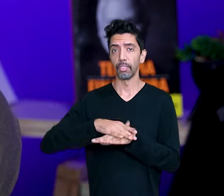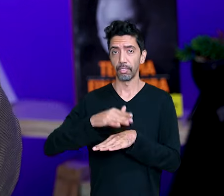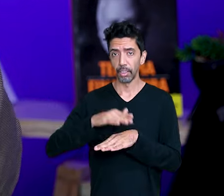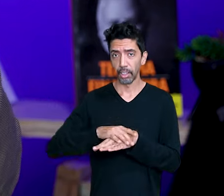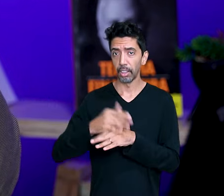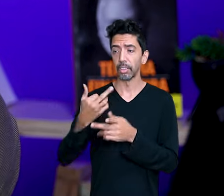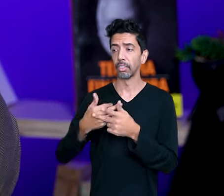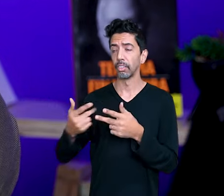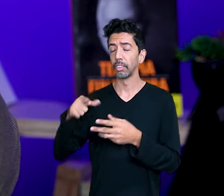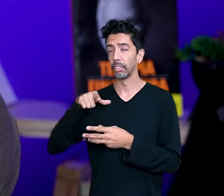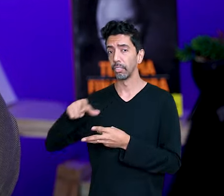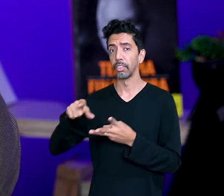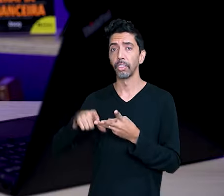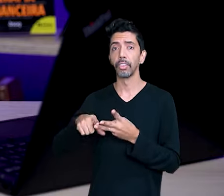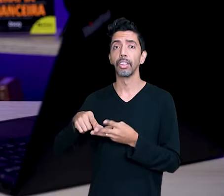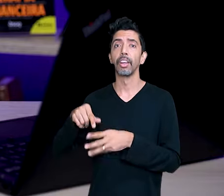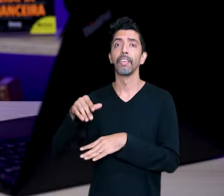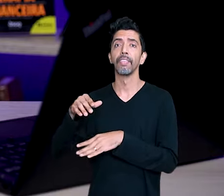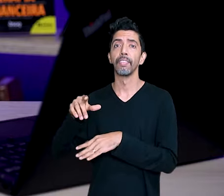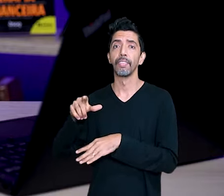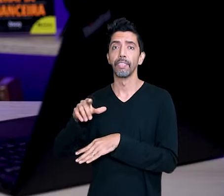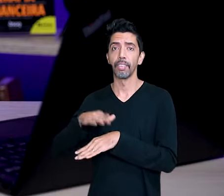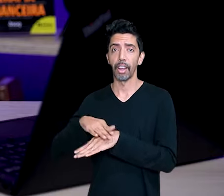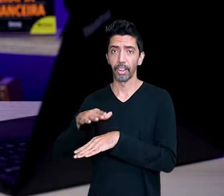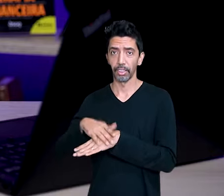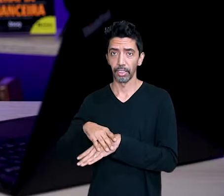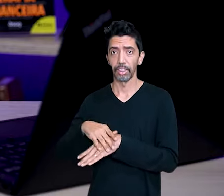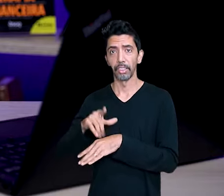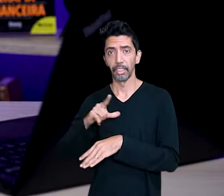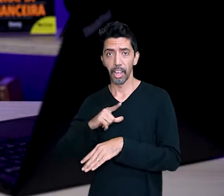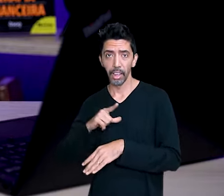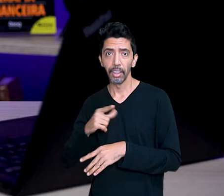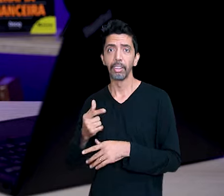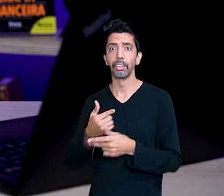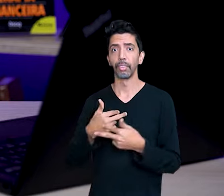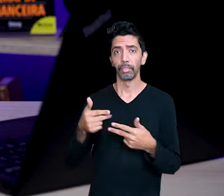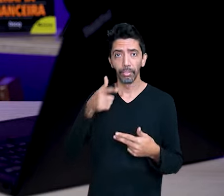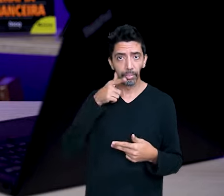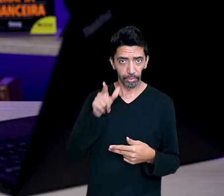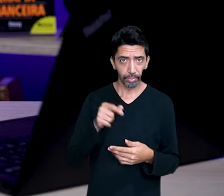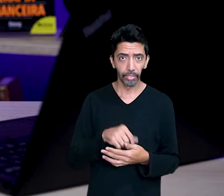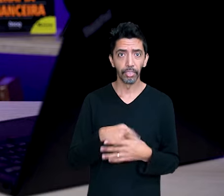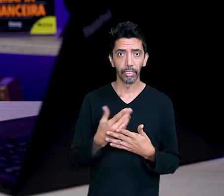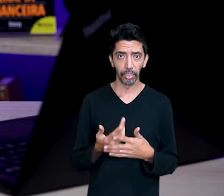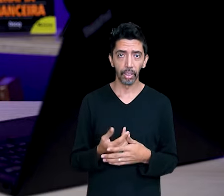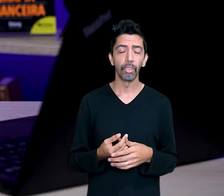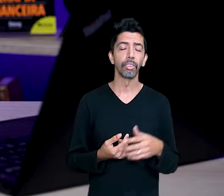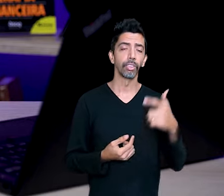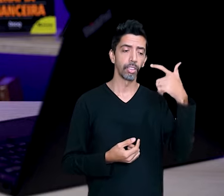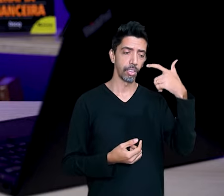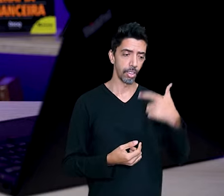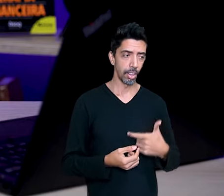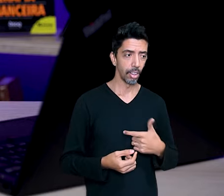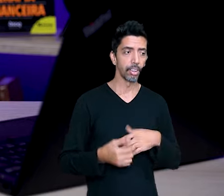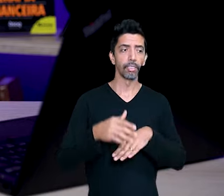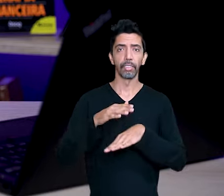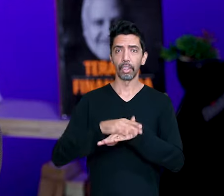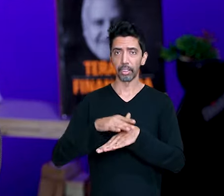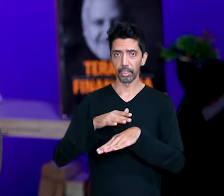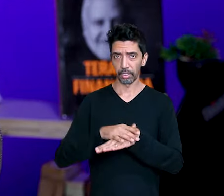ter tem que ter o equilíbrio. E fechamos com o manter. Então, ser, fazer,